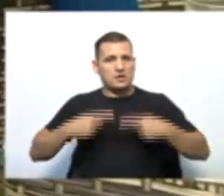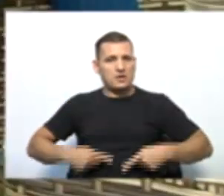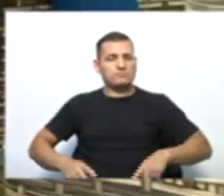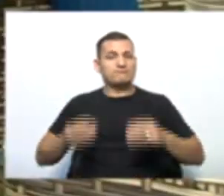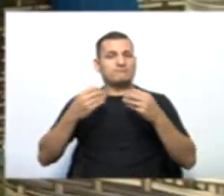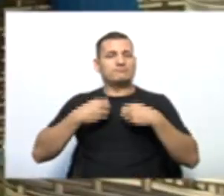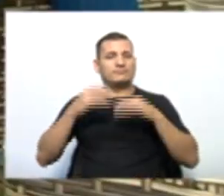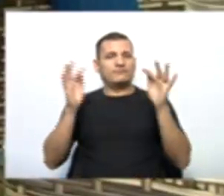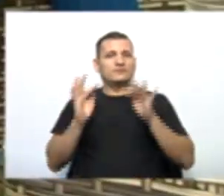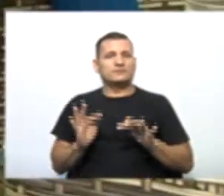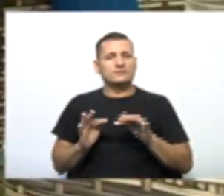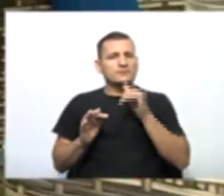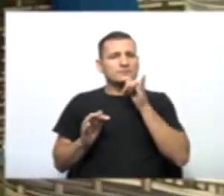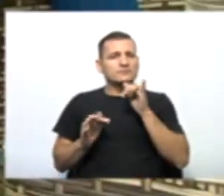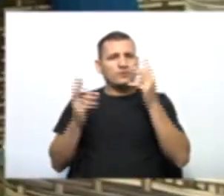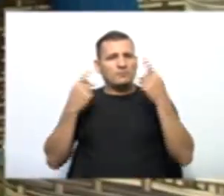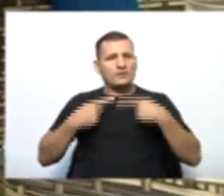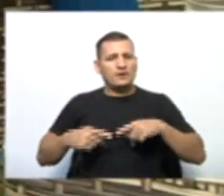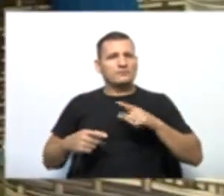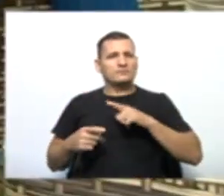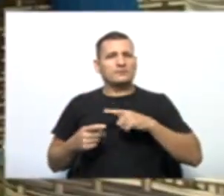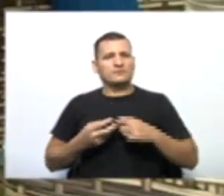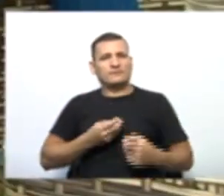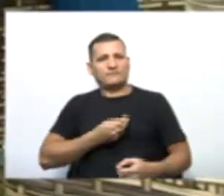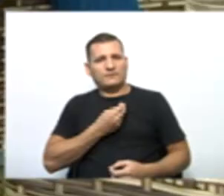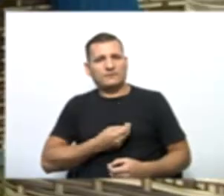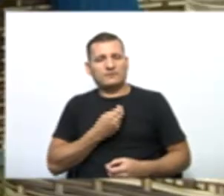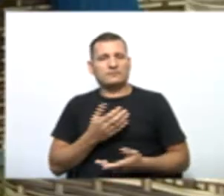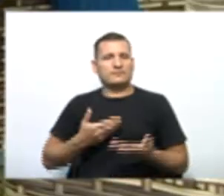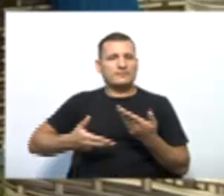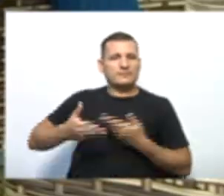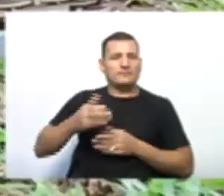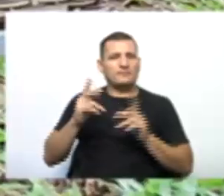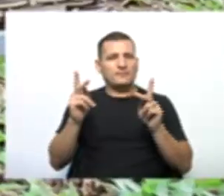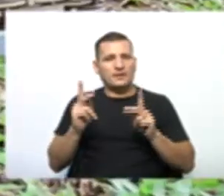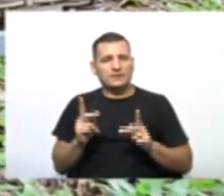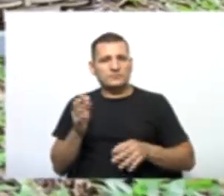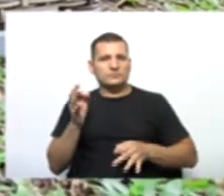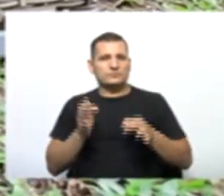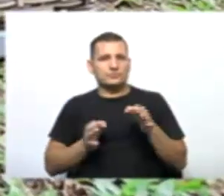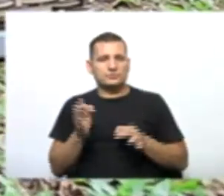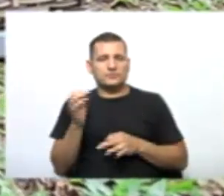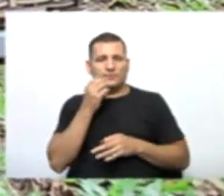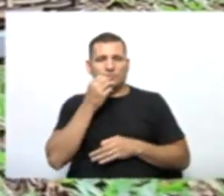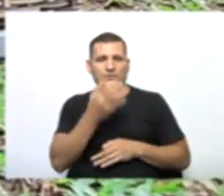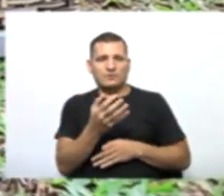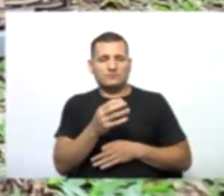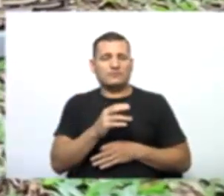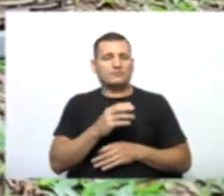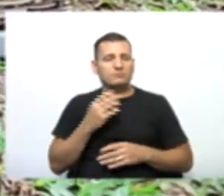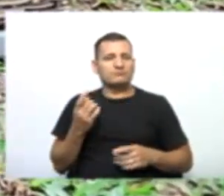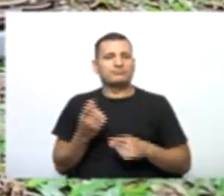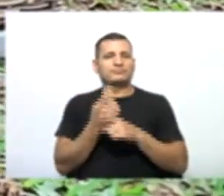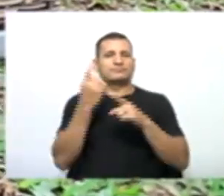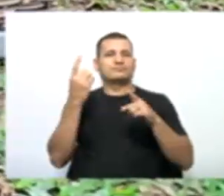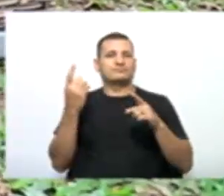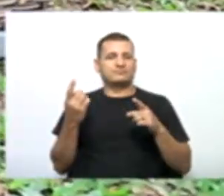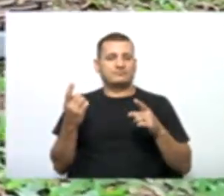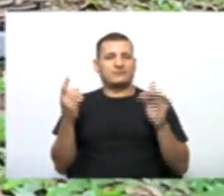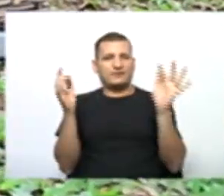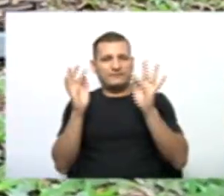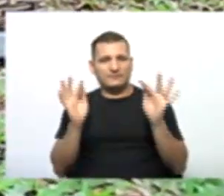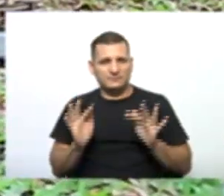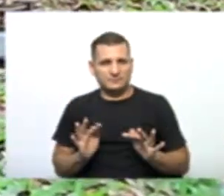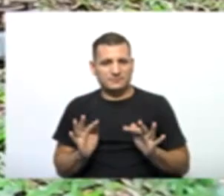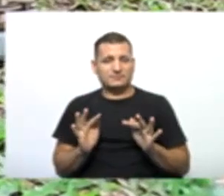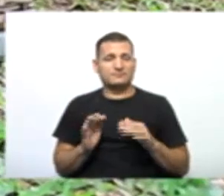quando ele vive as virtudes, aquilo que é próprio do ser humano, harmonia, justiça, bondade, aí é que ele vai encontrar felicidade. Então,